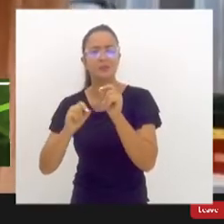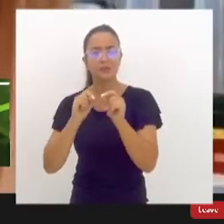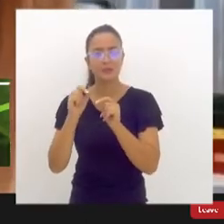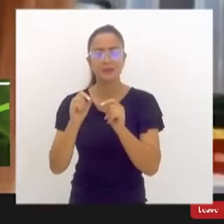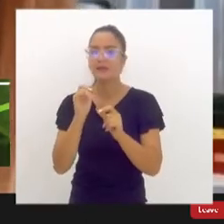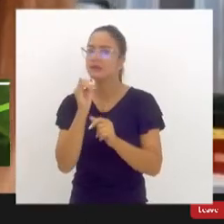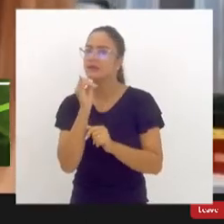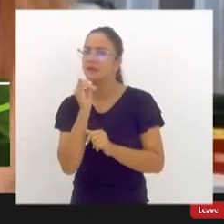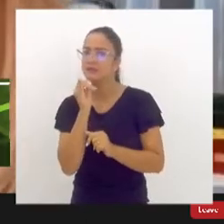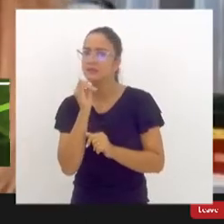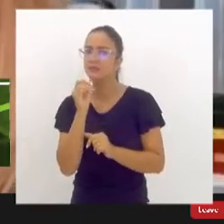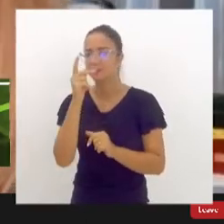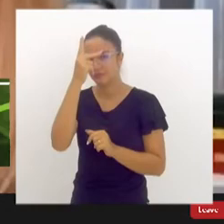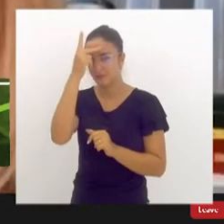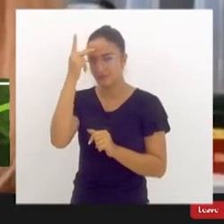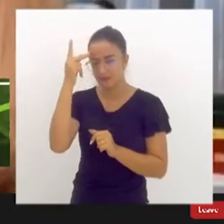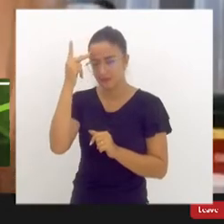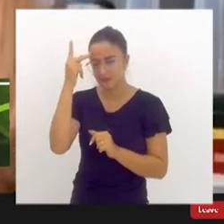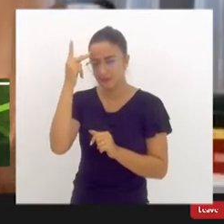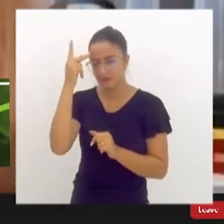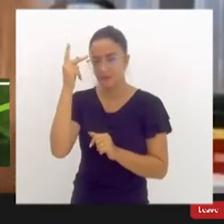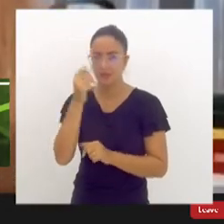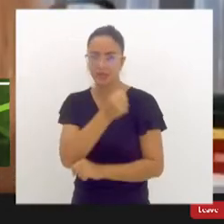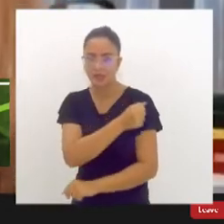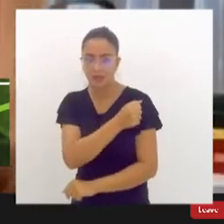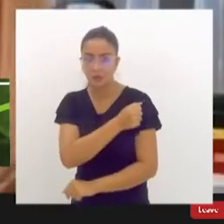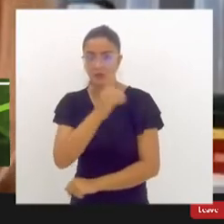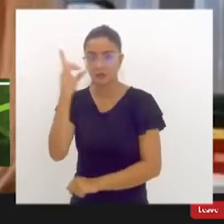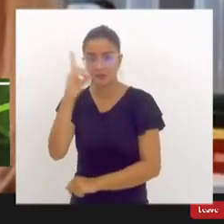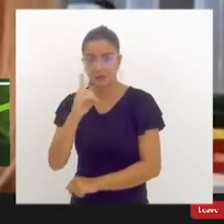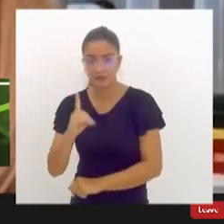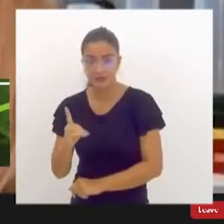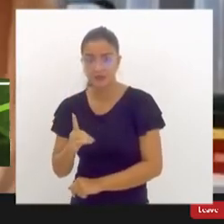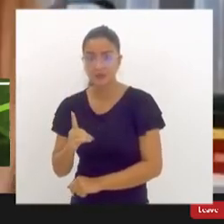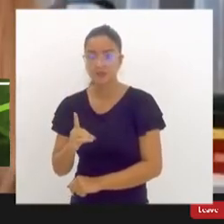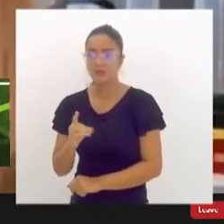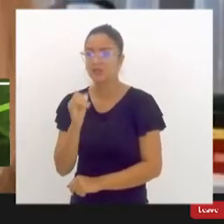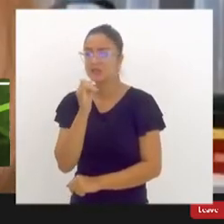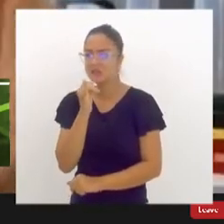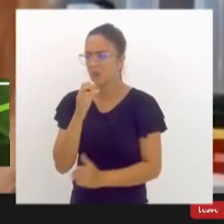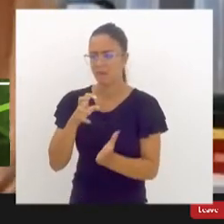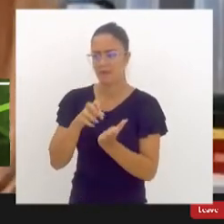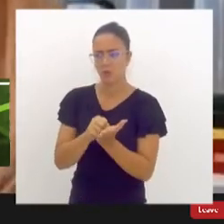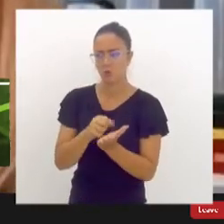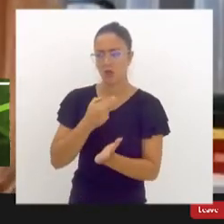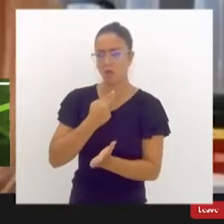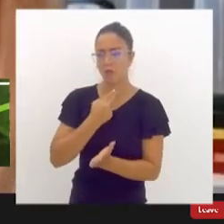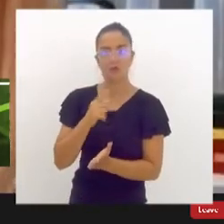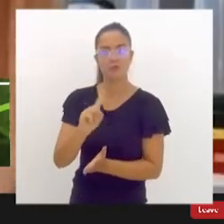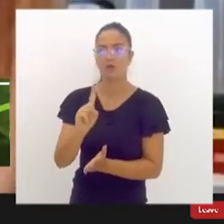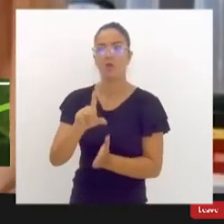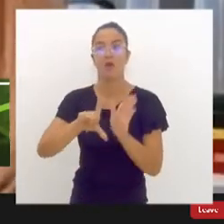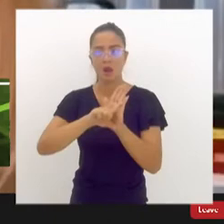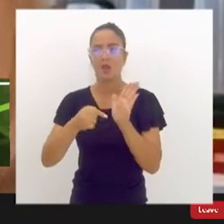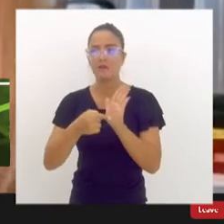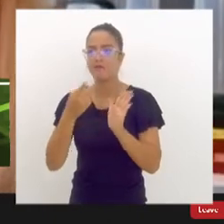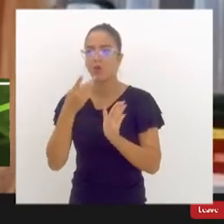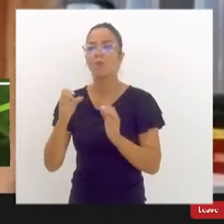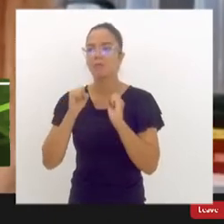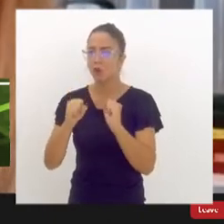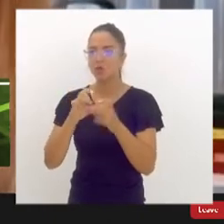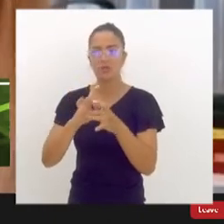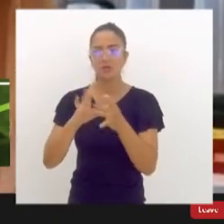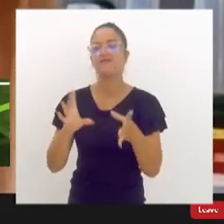acesso às pessoas, aos alunos com deficiência, não se pode negar matrícula. Inclusive, foi tema de abertura do